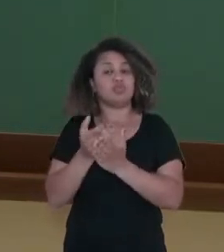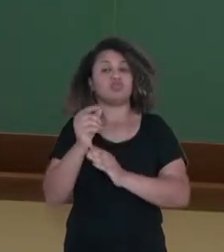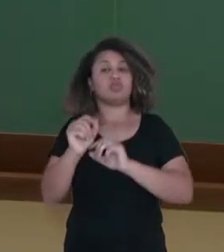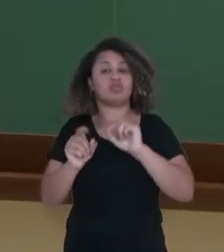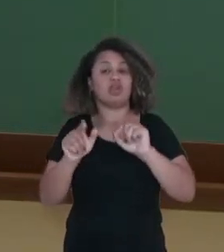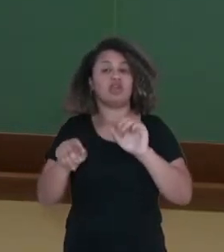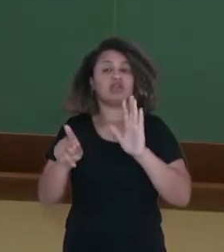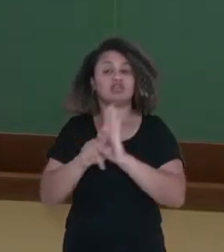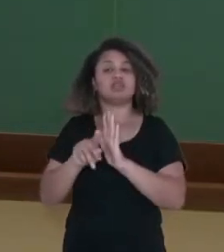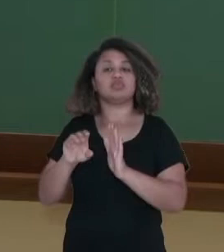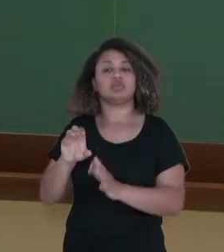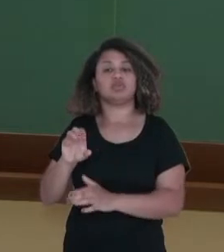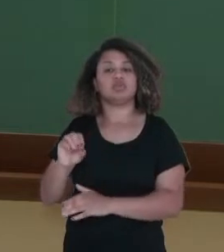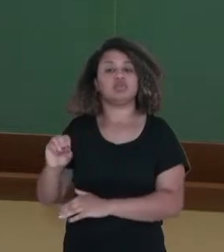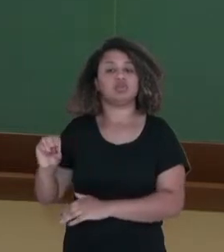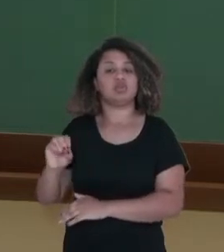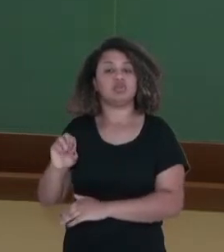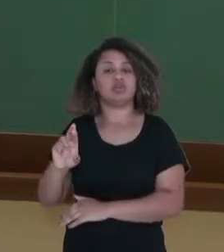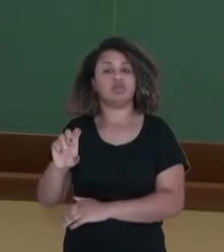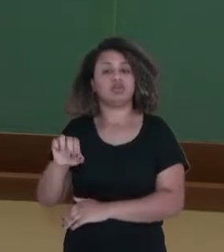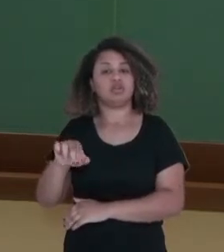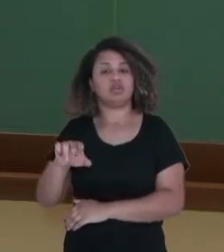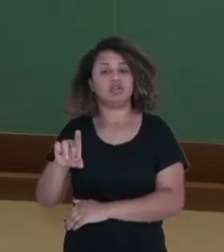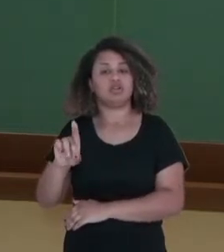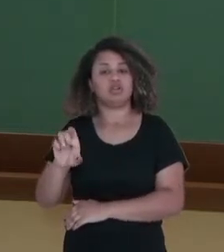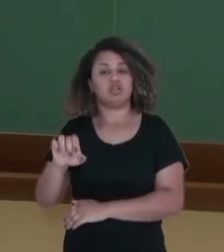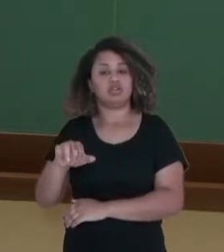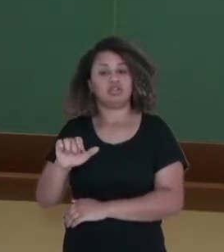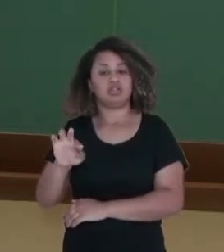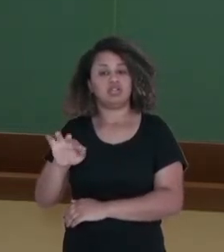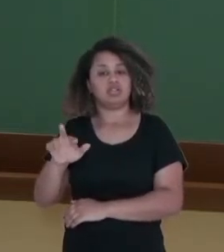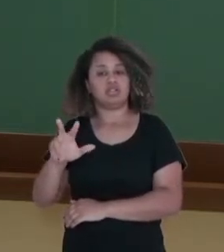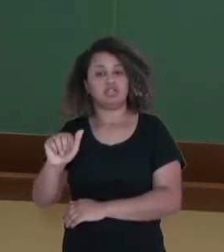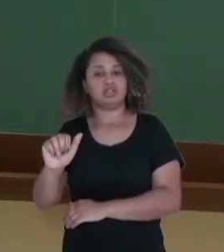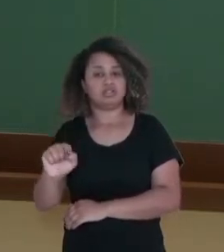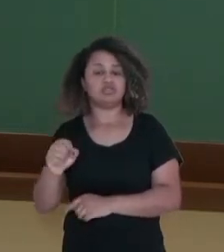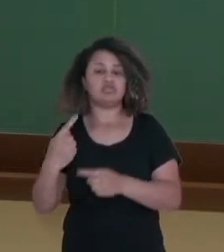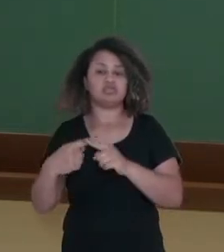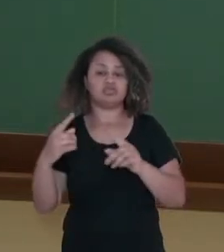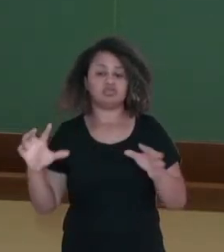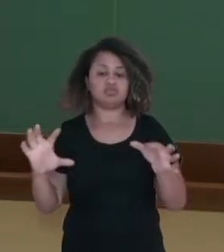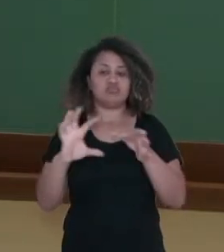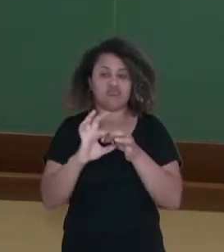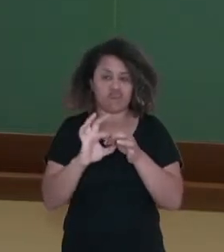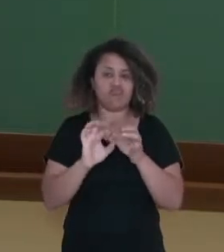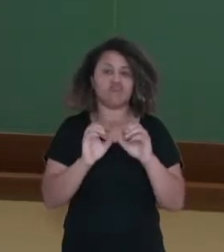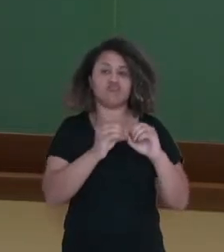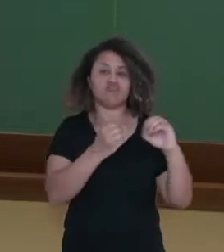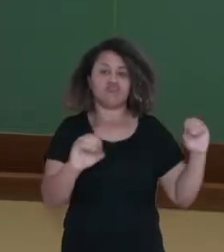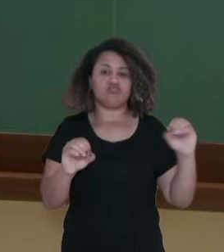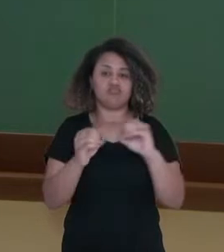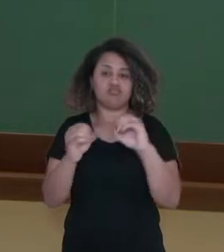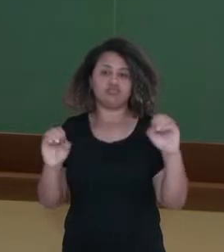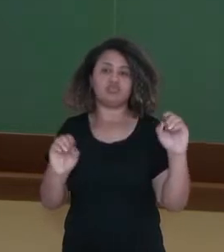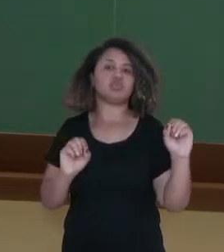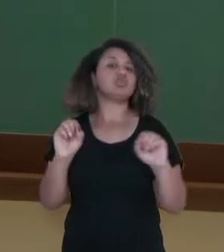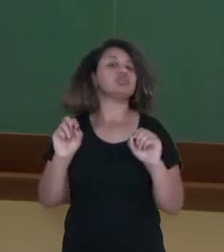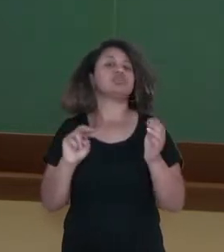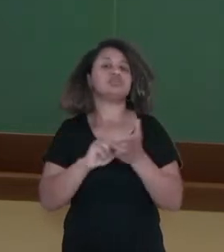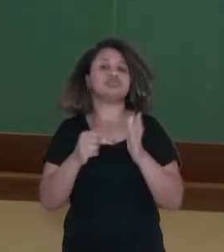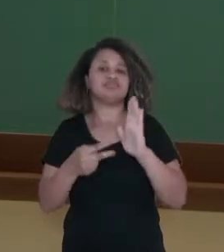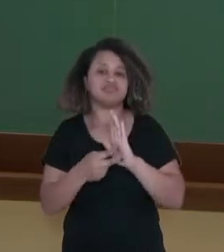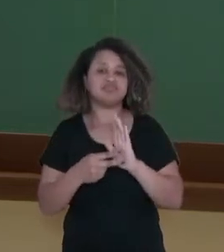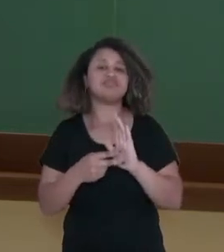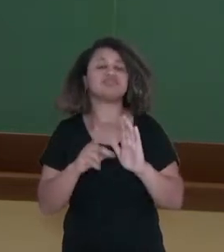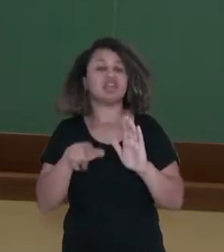coordenativas. Por que elas são chamadas de conjunções coordenativas? Porque elas unem orações coordenadas. O que são orações coordenadas?